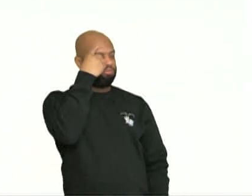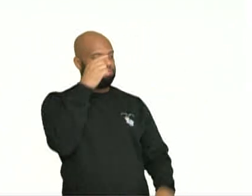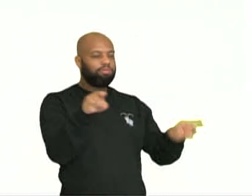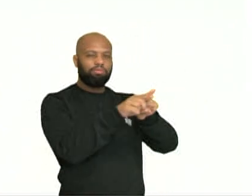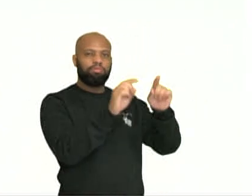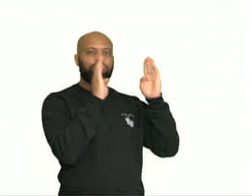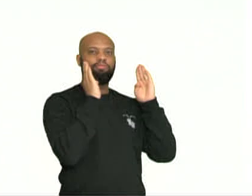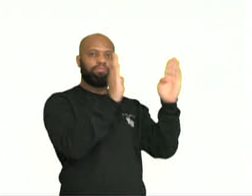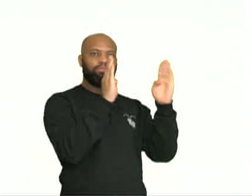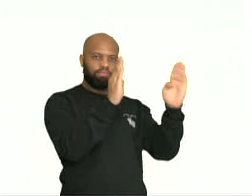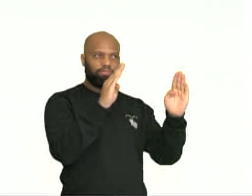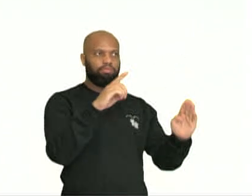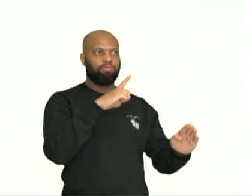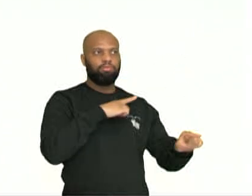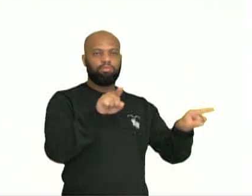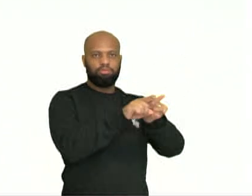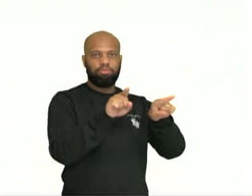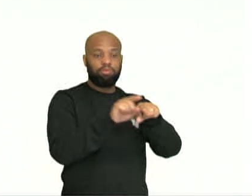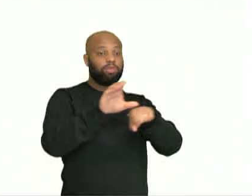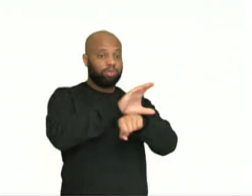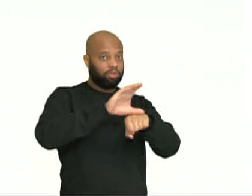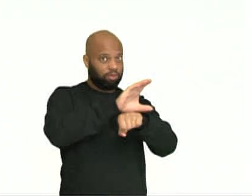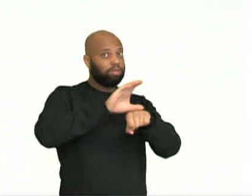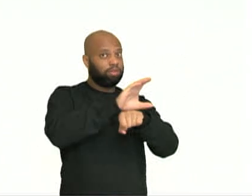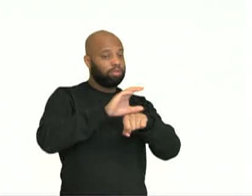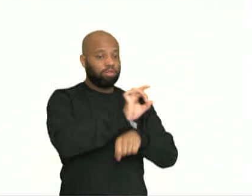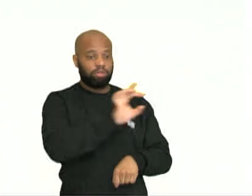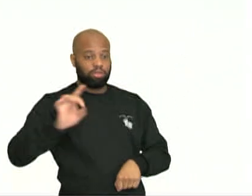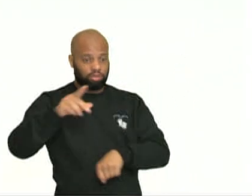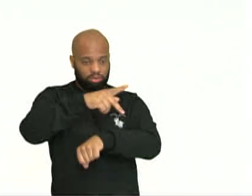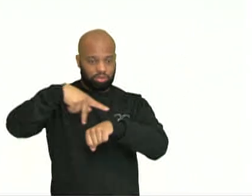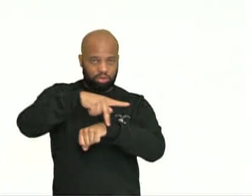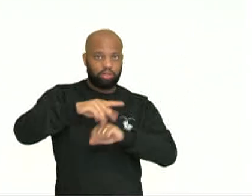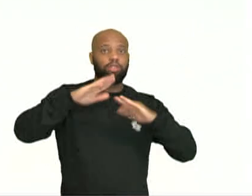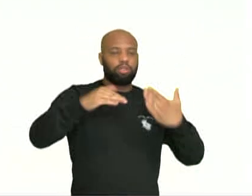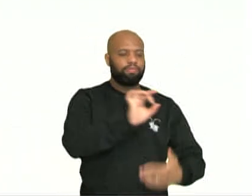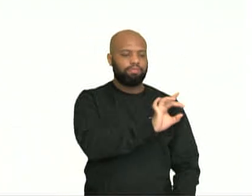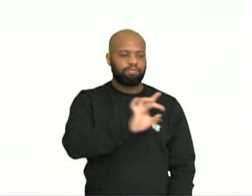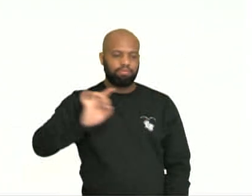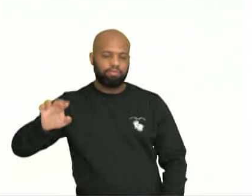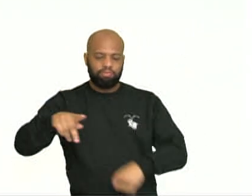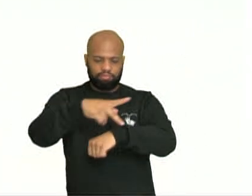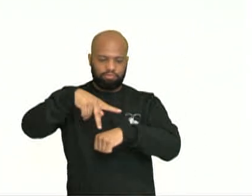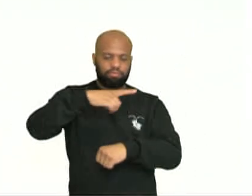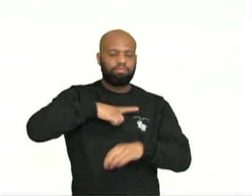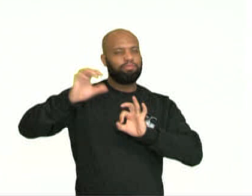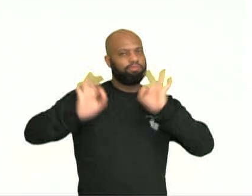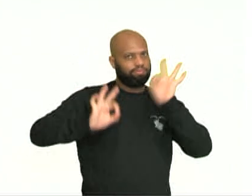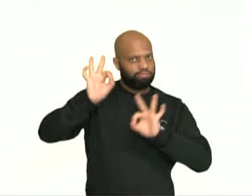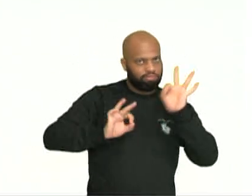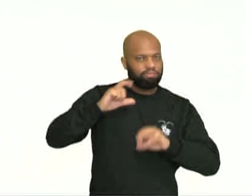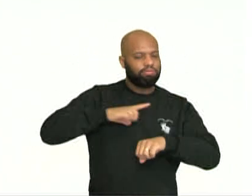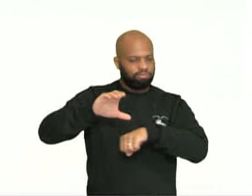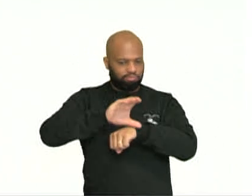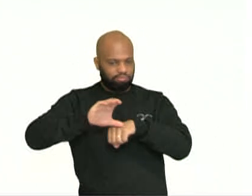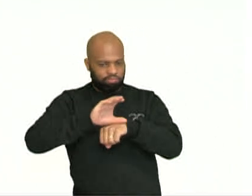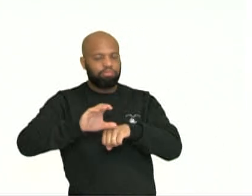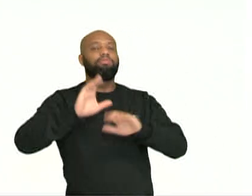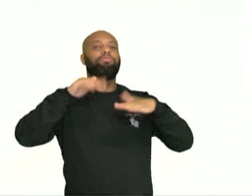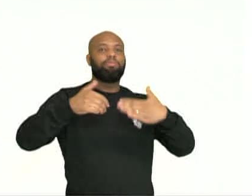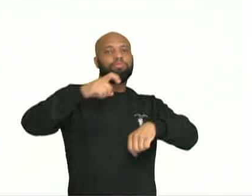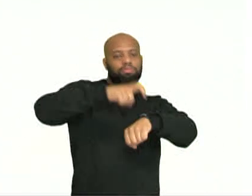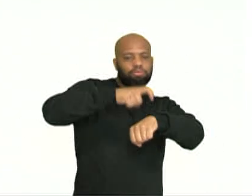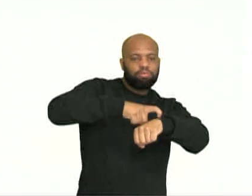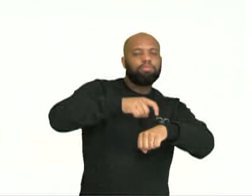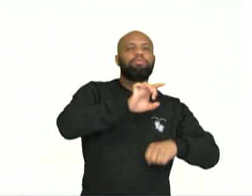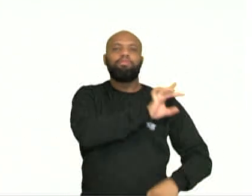período delimitado na Constituição de cada país. Então, cada país tem uma organização e o tempo com que